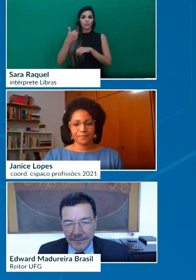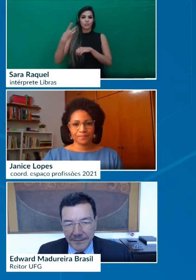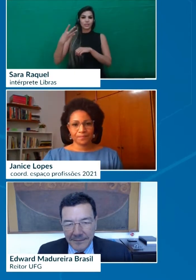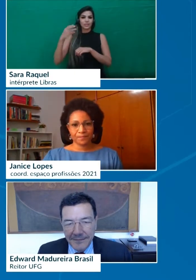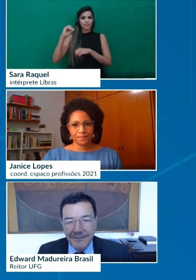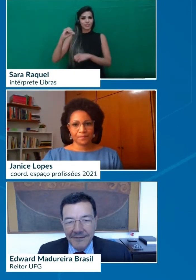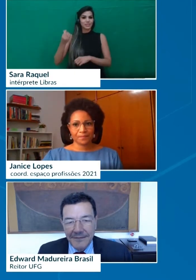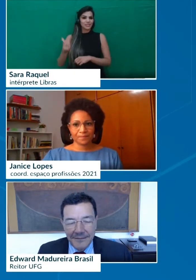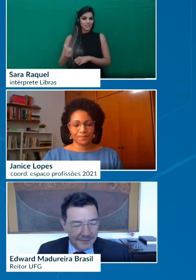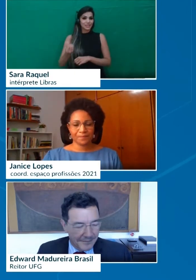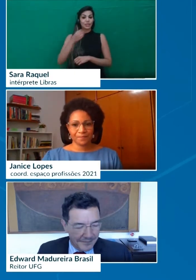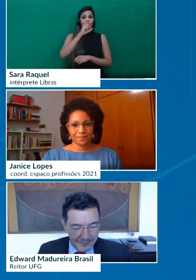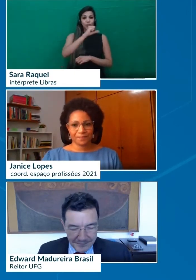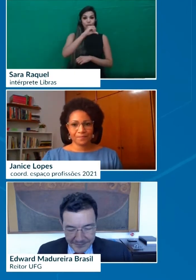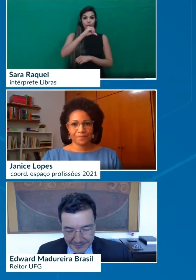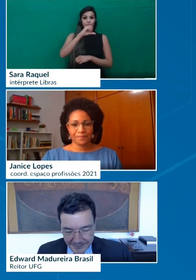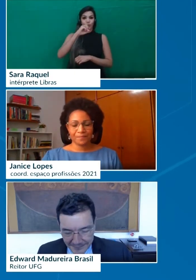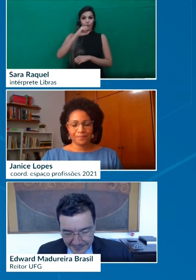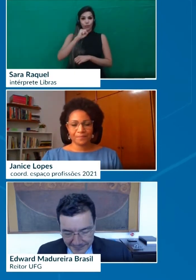991811406.